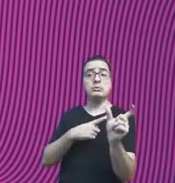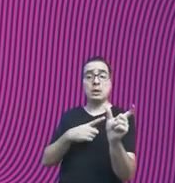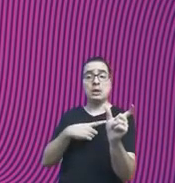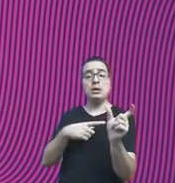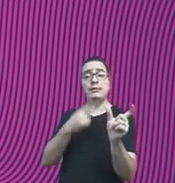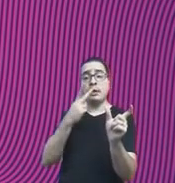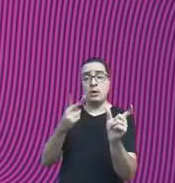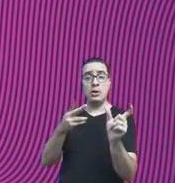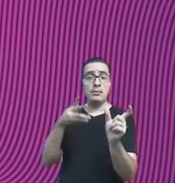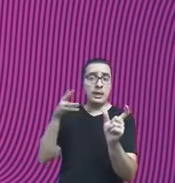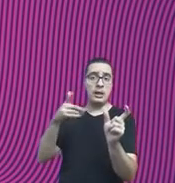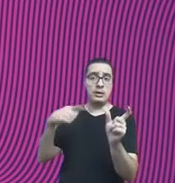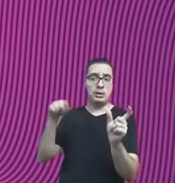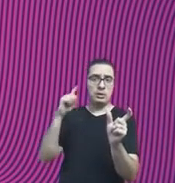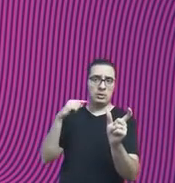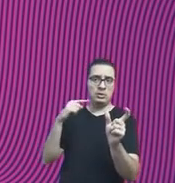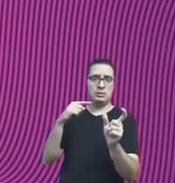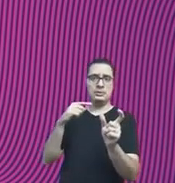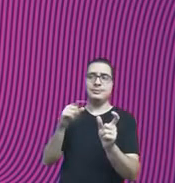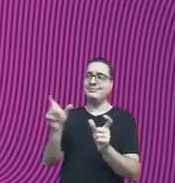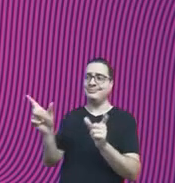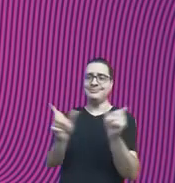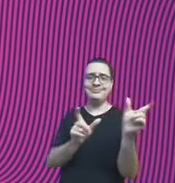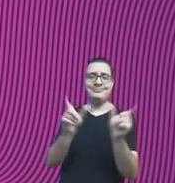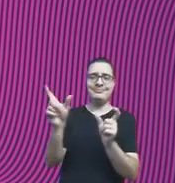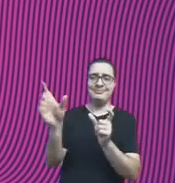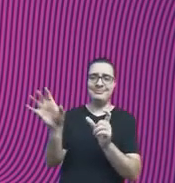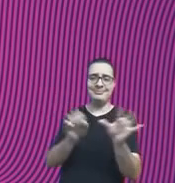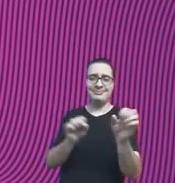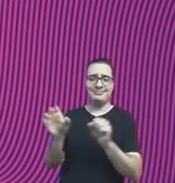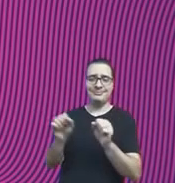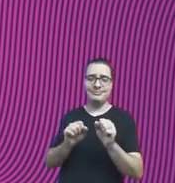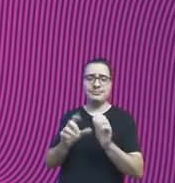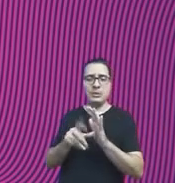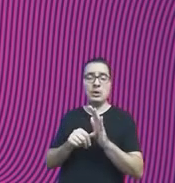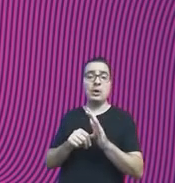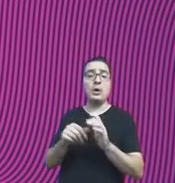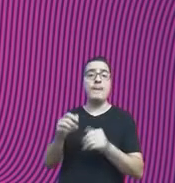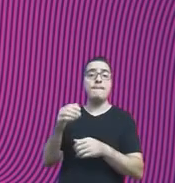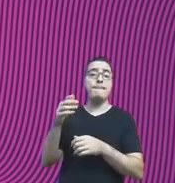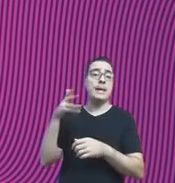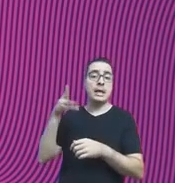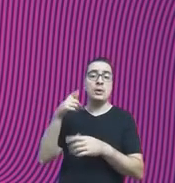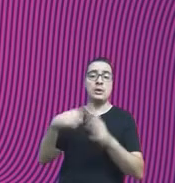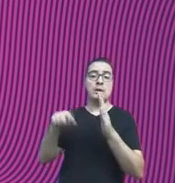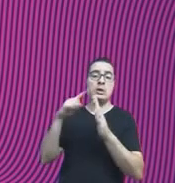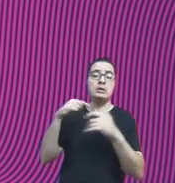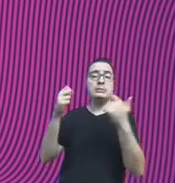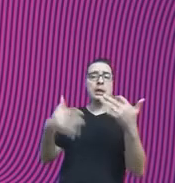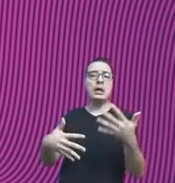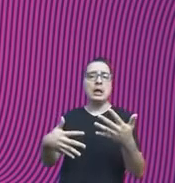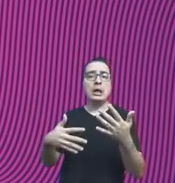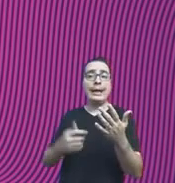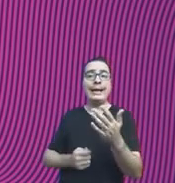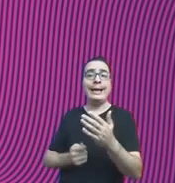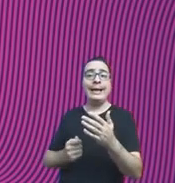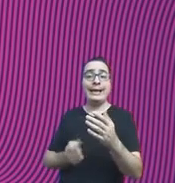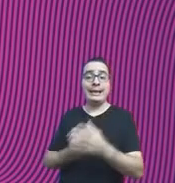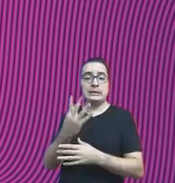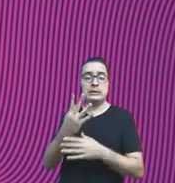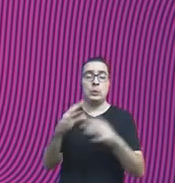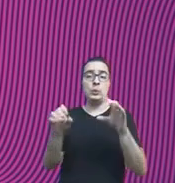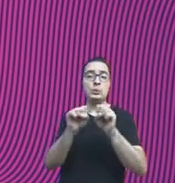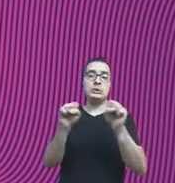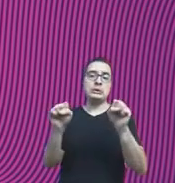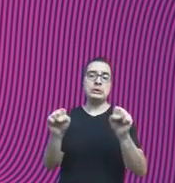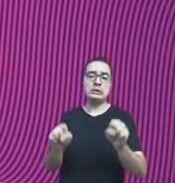estou roubando fase de todo mundo hoje, mas foi mencionada no painel anterior, que é a criação de sistemas. Está todo mundo